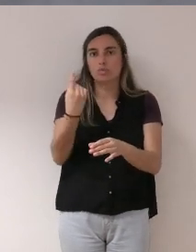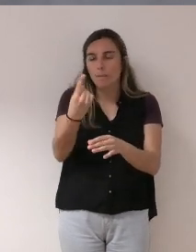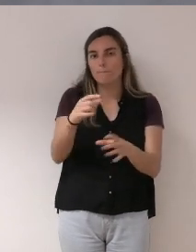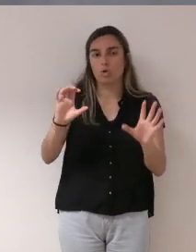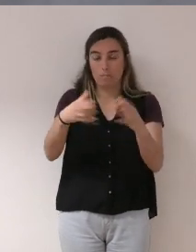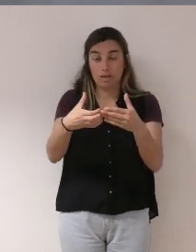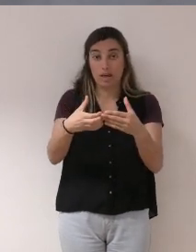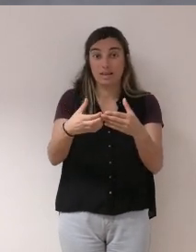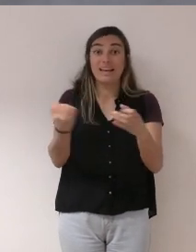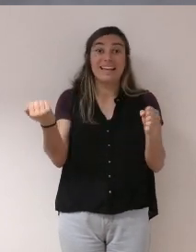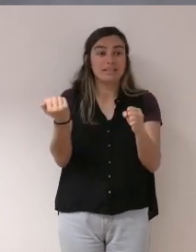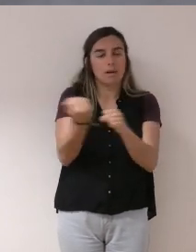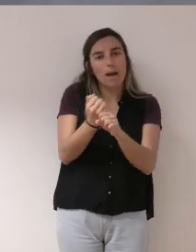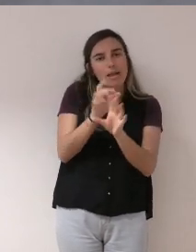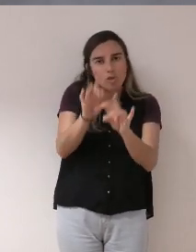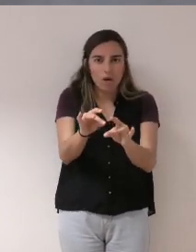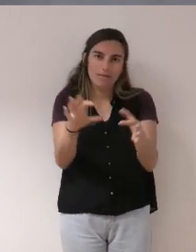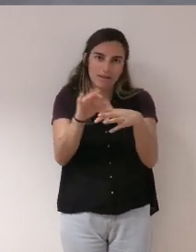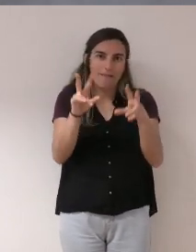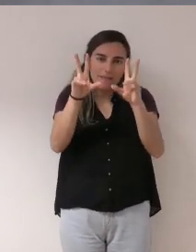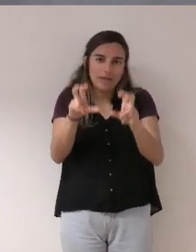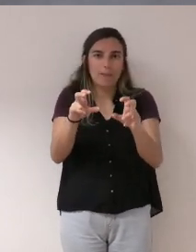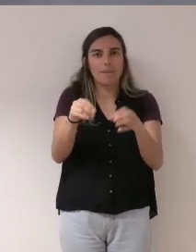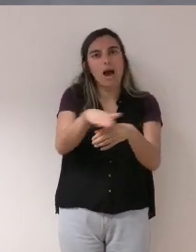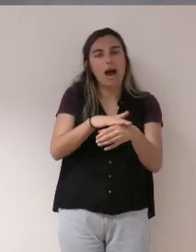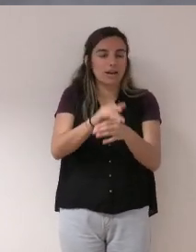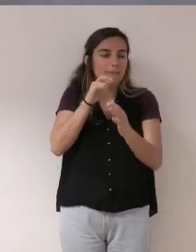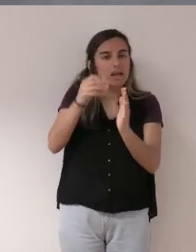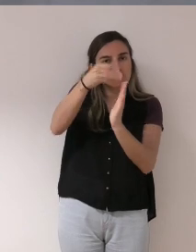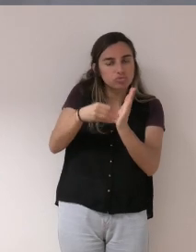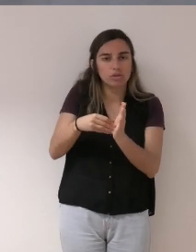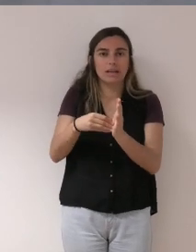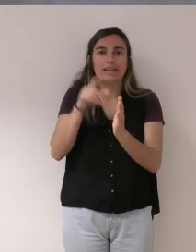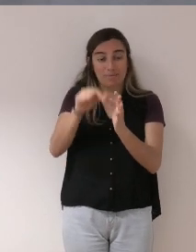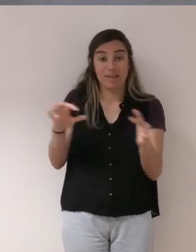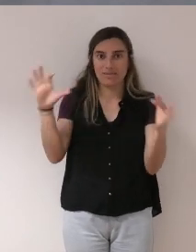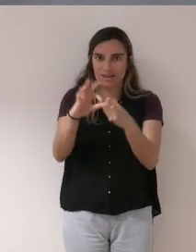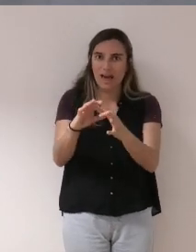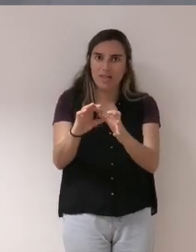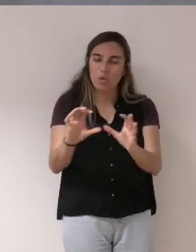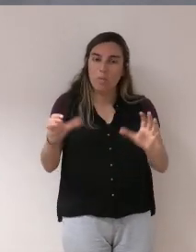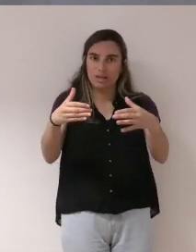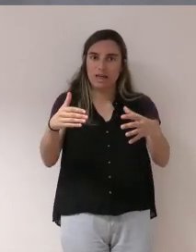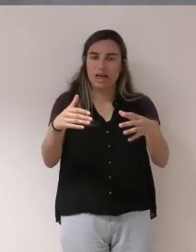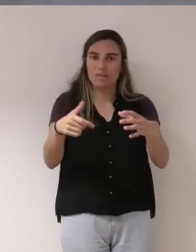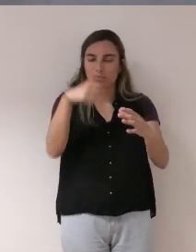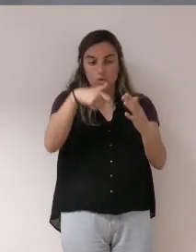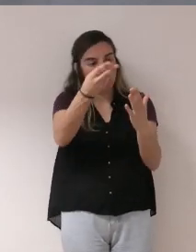de quem trabalha as palavras e de quem as põe em comum com uma comunidade mais alargada de